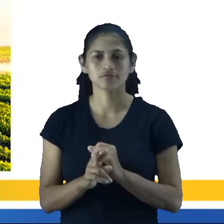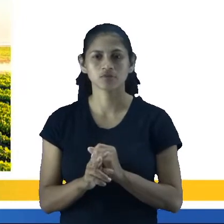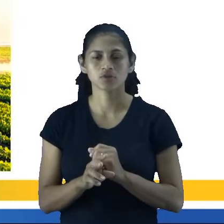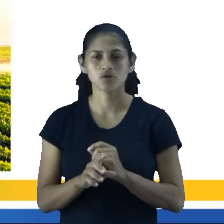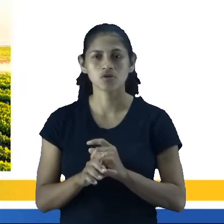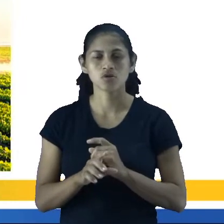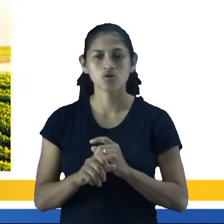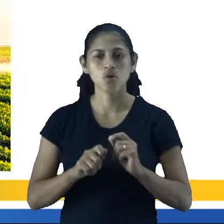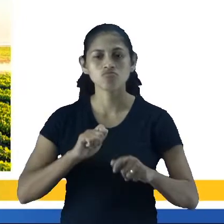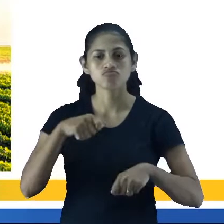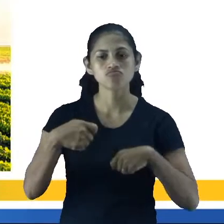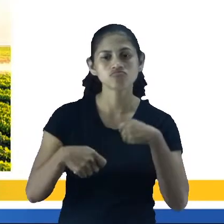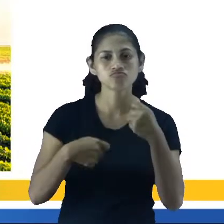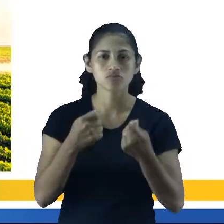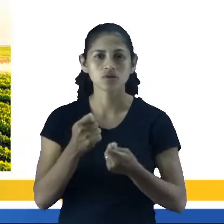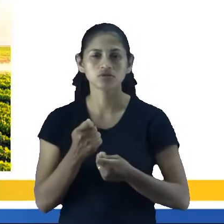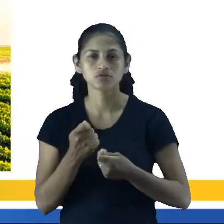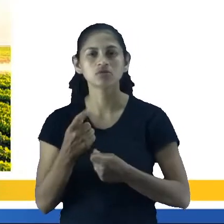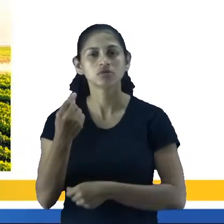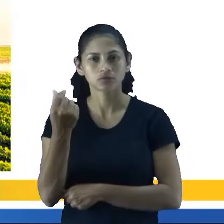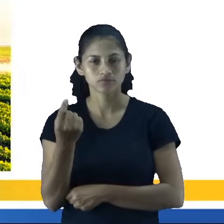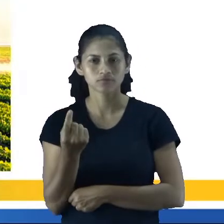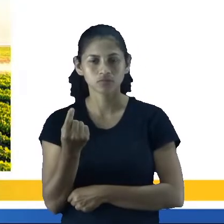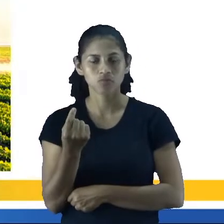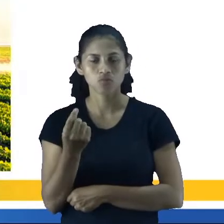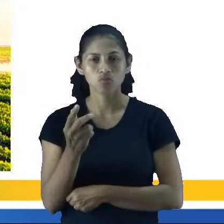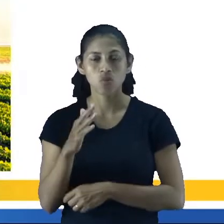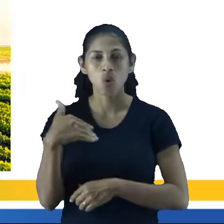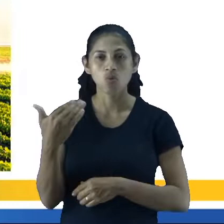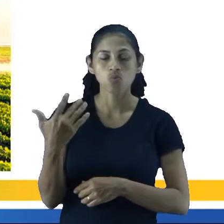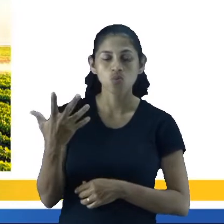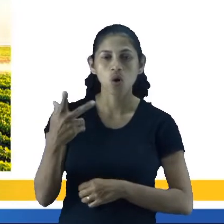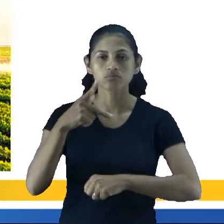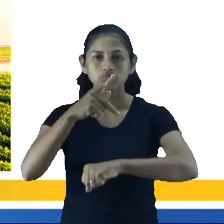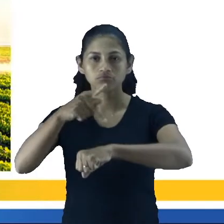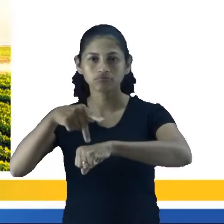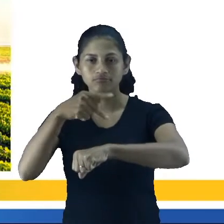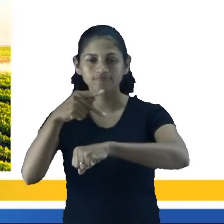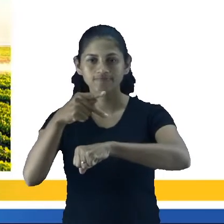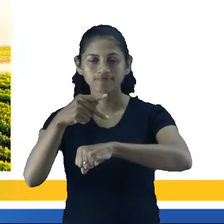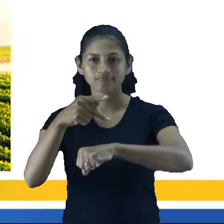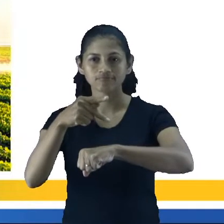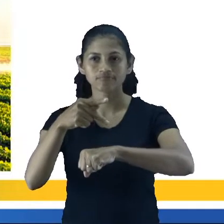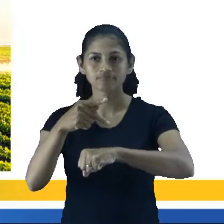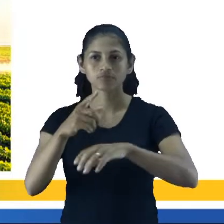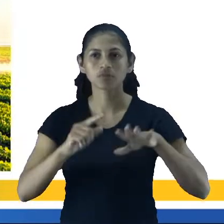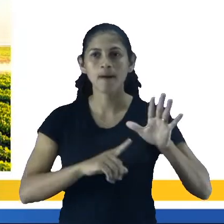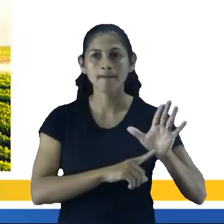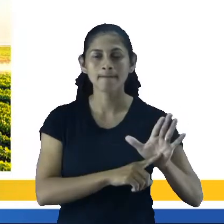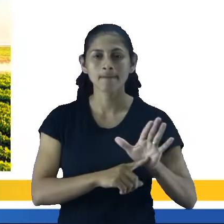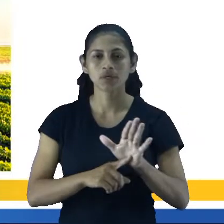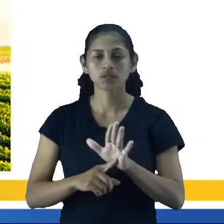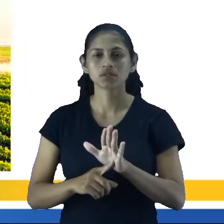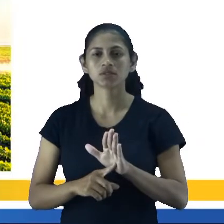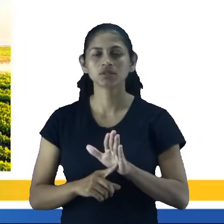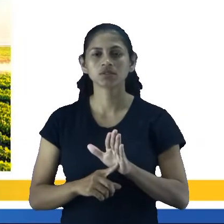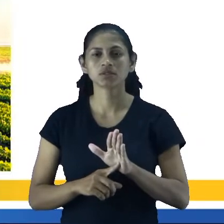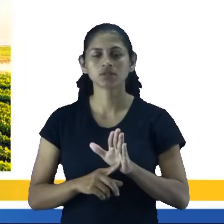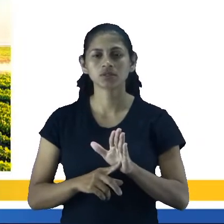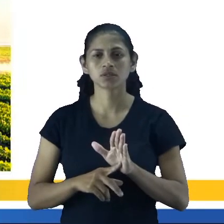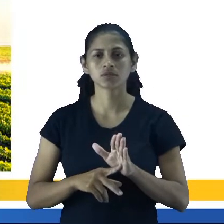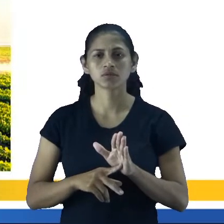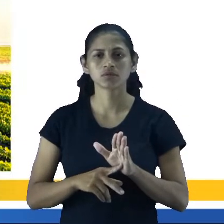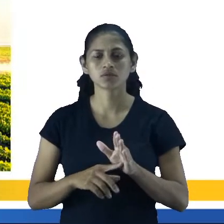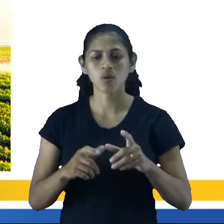dinâmica econômica. Quando um determinado país apresenta a maior parte de sua